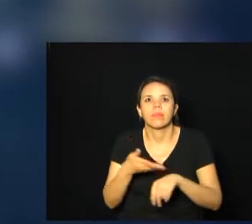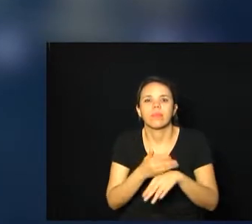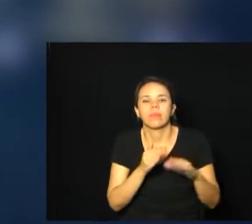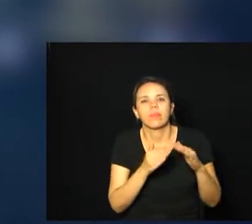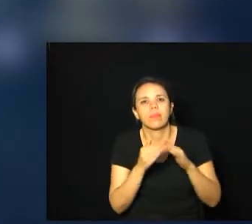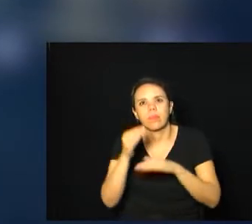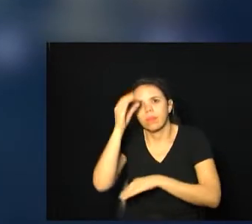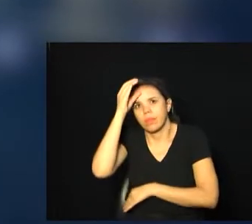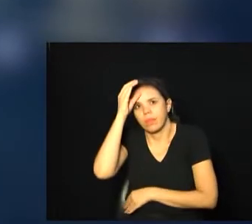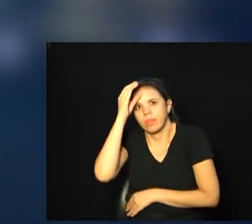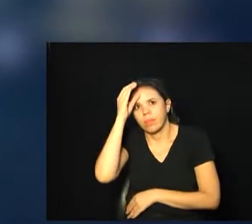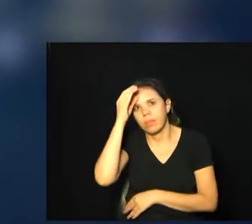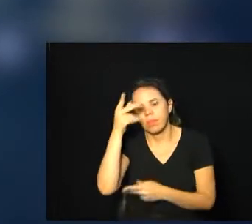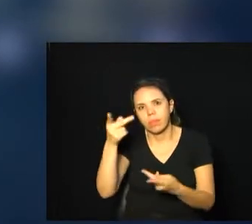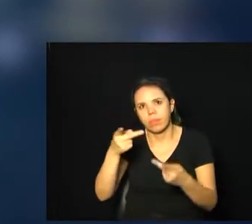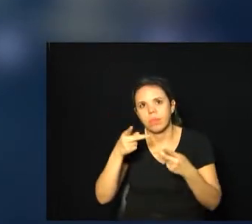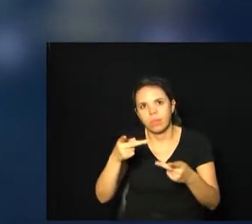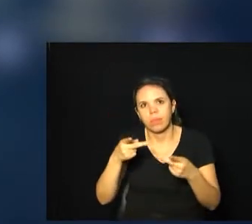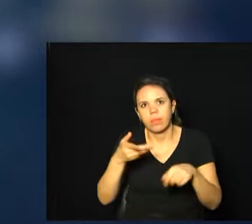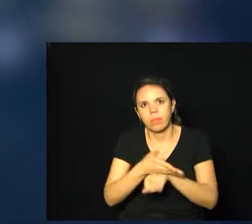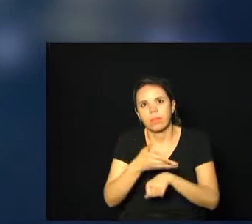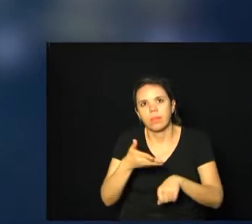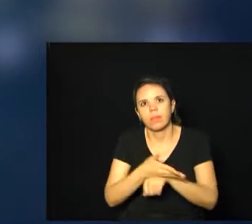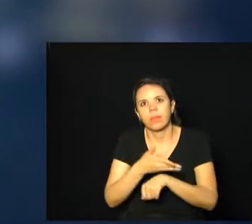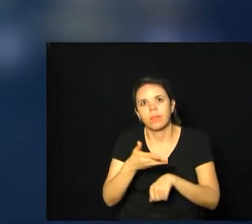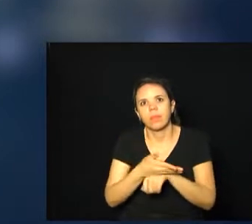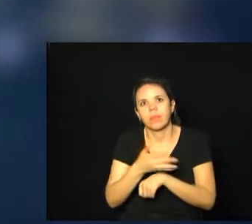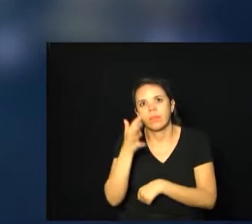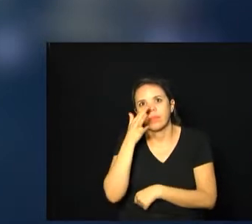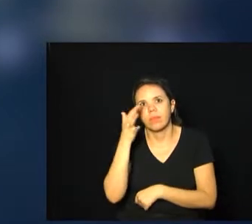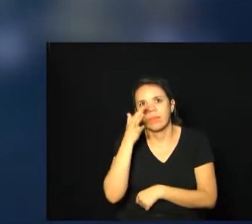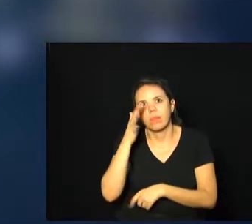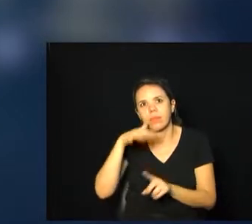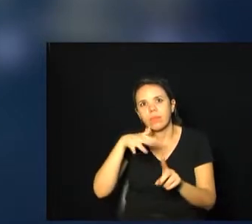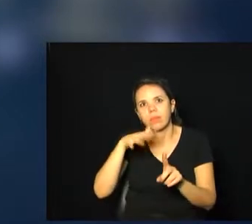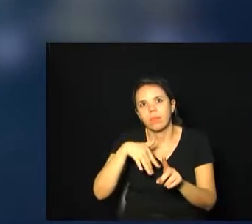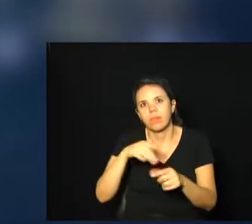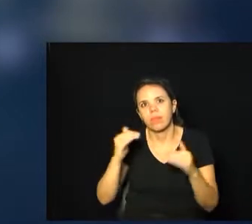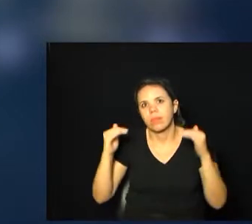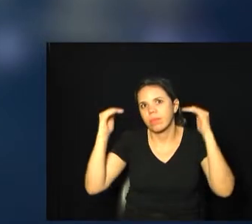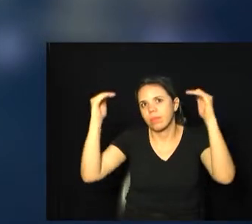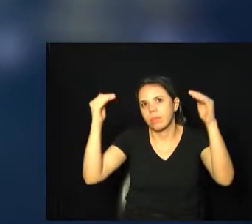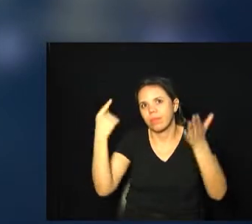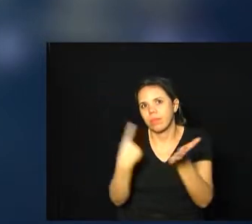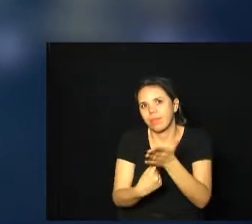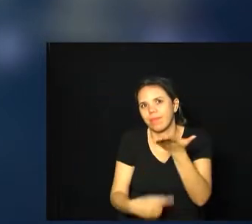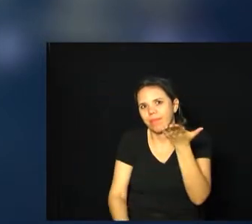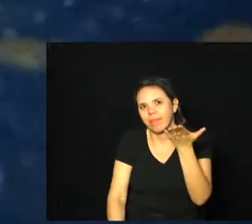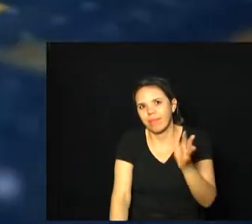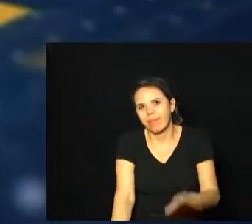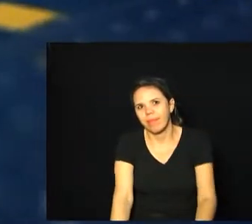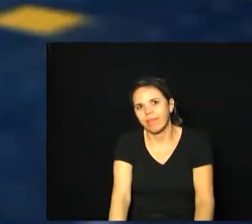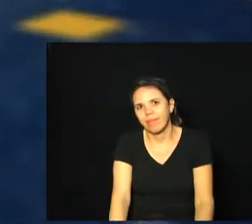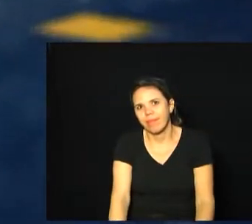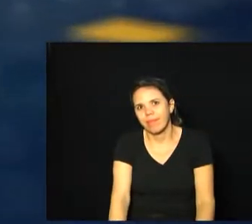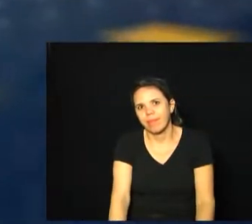tia, tio. Convida a galera para participar, para prestigiar. Vai ser um grande evento, eu conto com vocês.